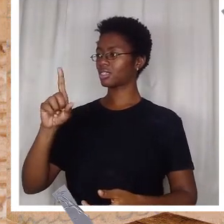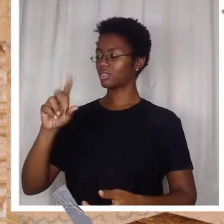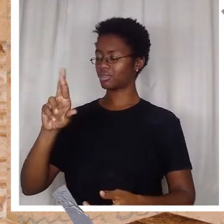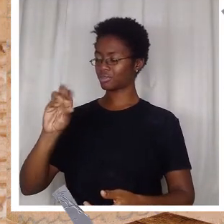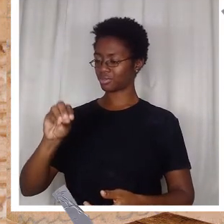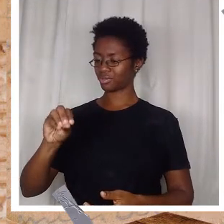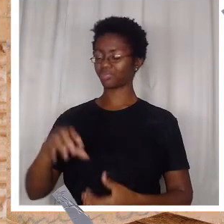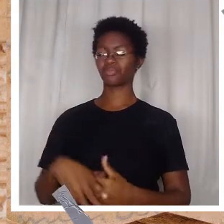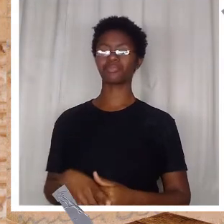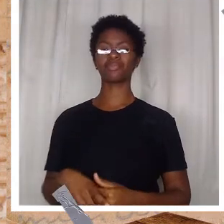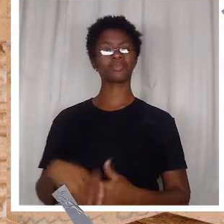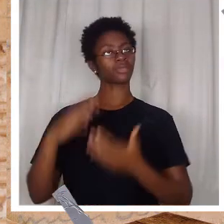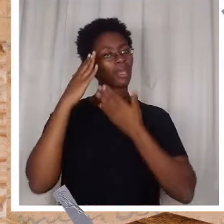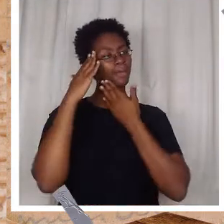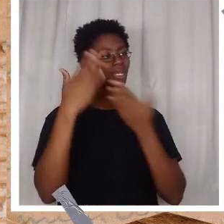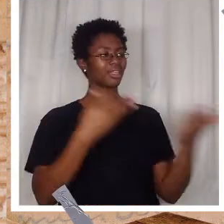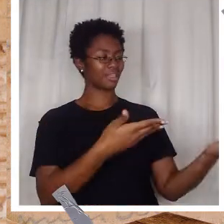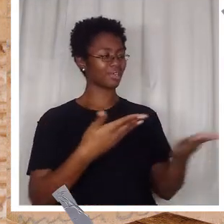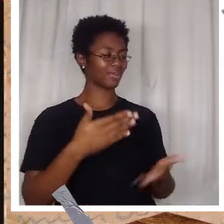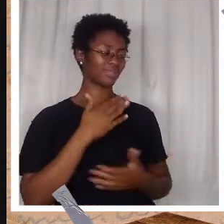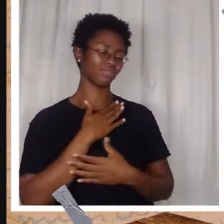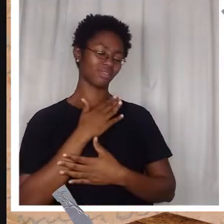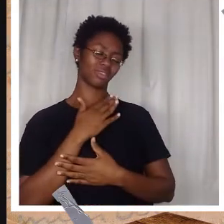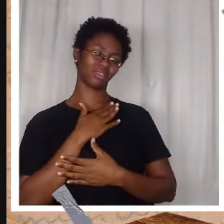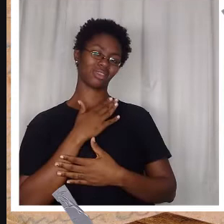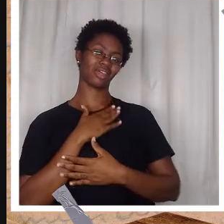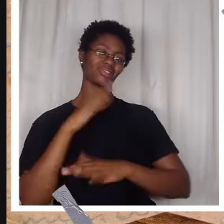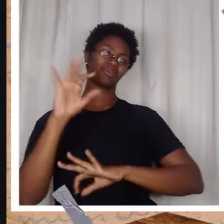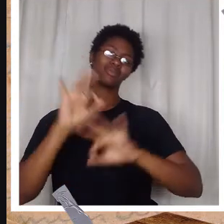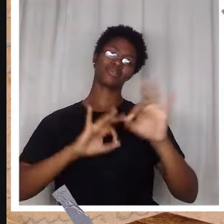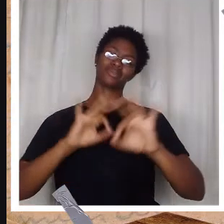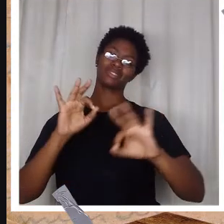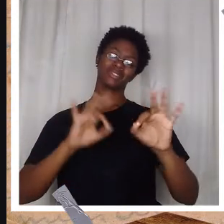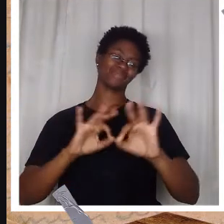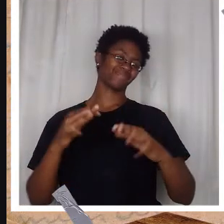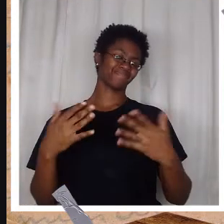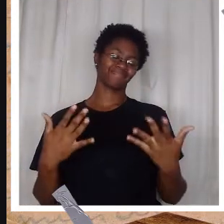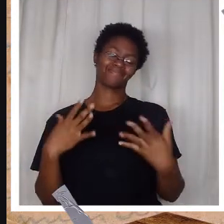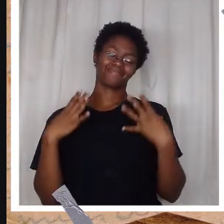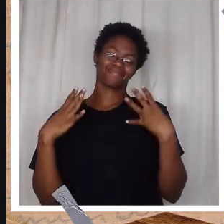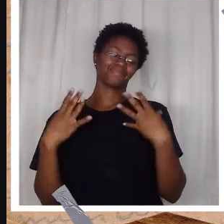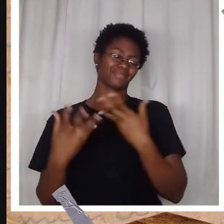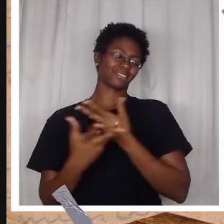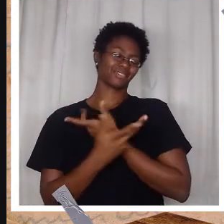agradecer o convite, uma produção tão fina, tão delicada.